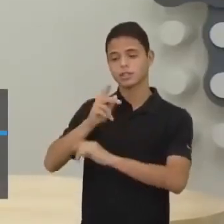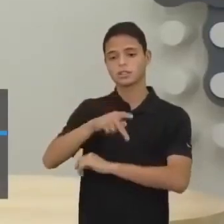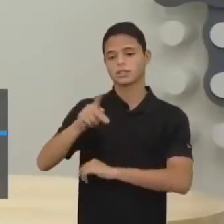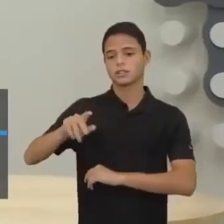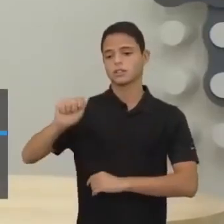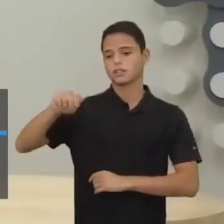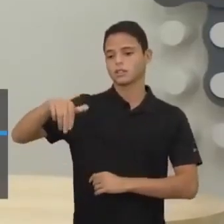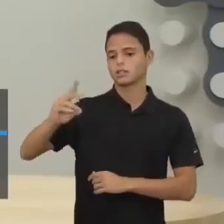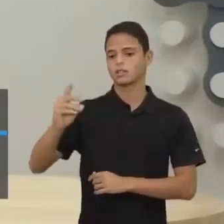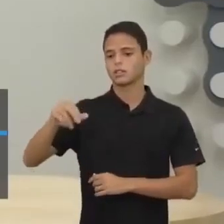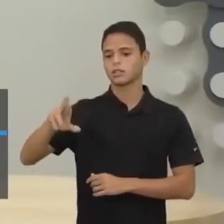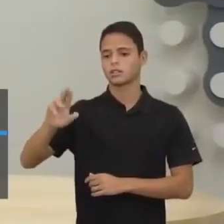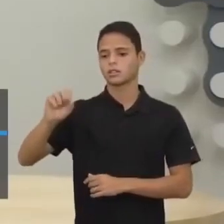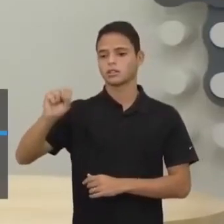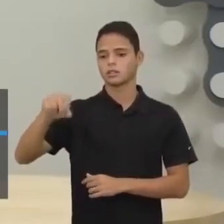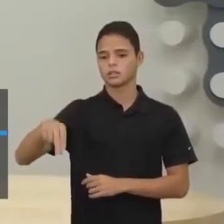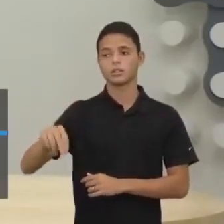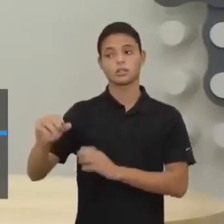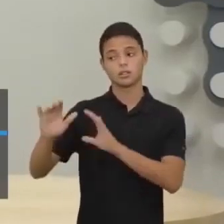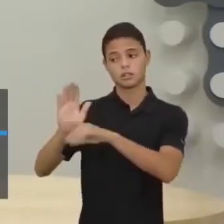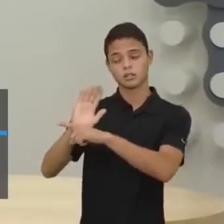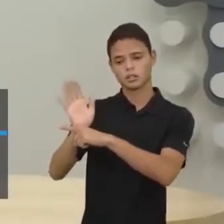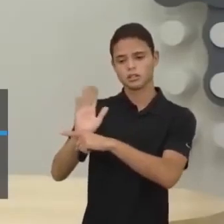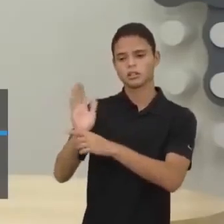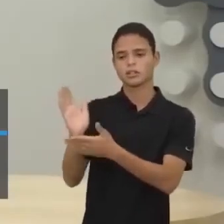falou, e enviem pra gente, marquem lá nas redes